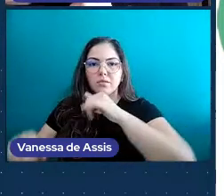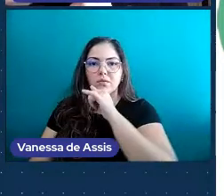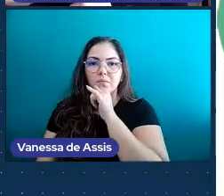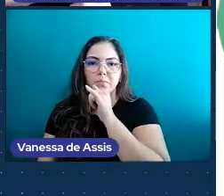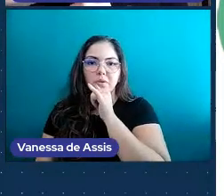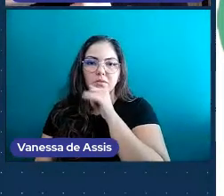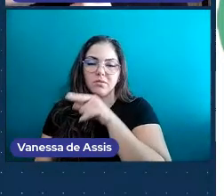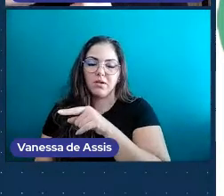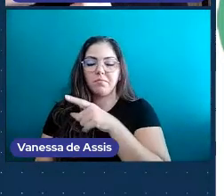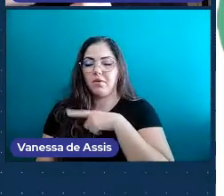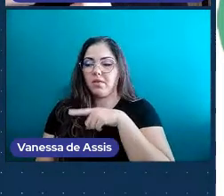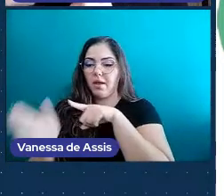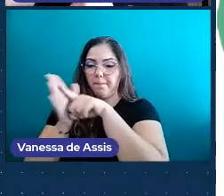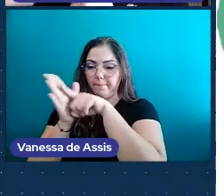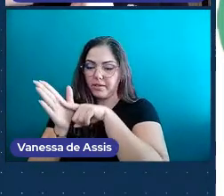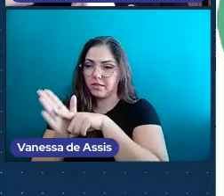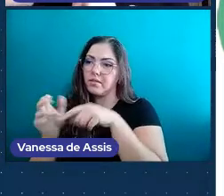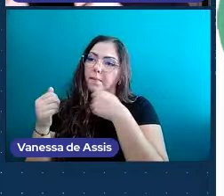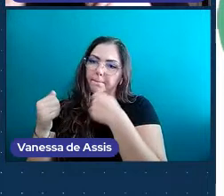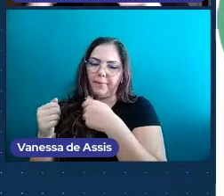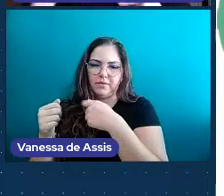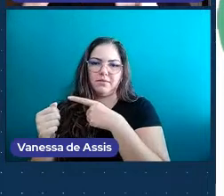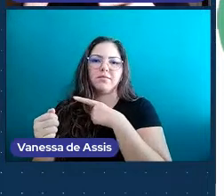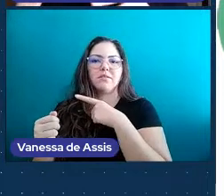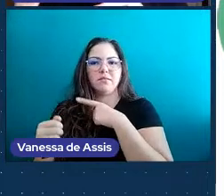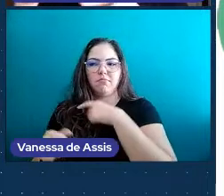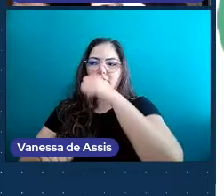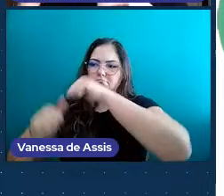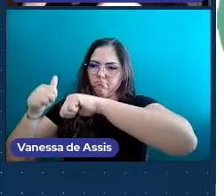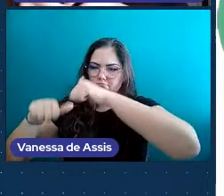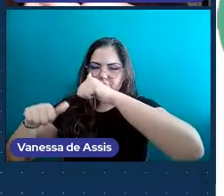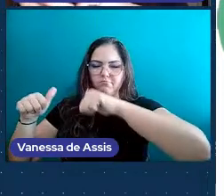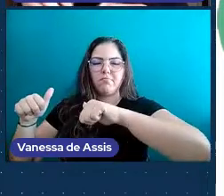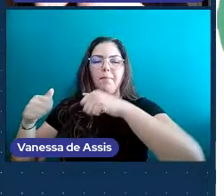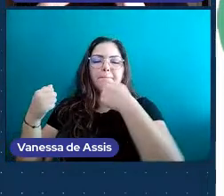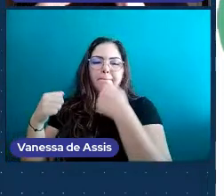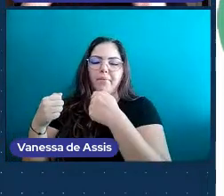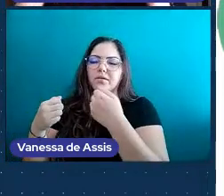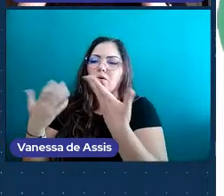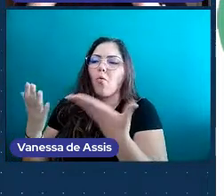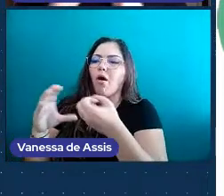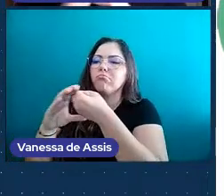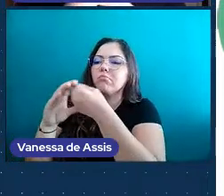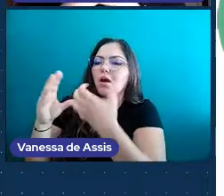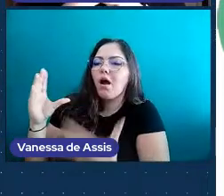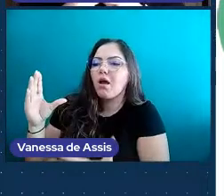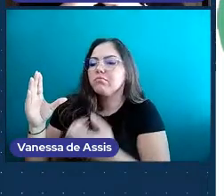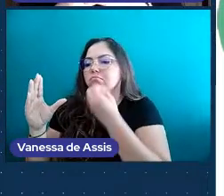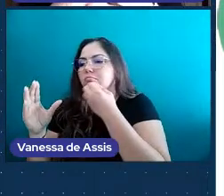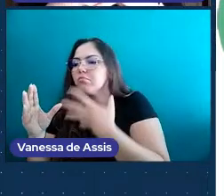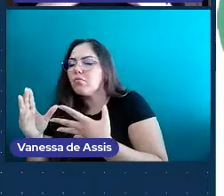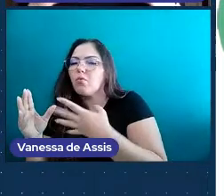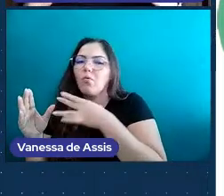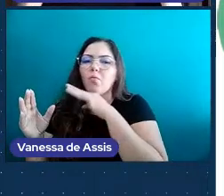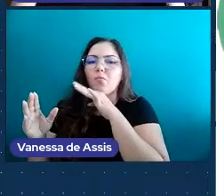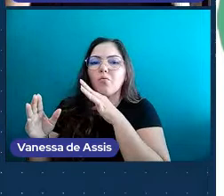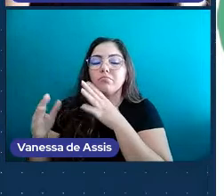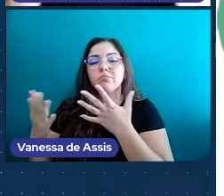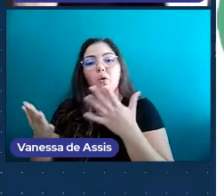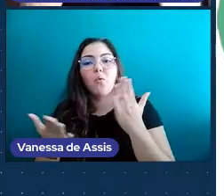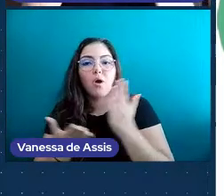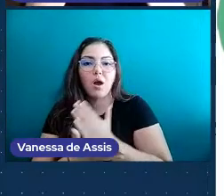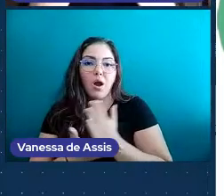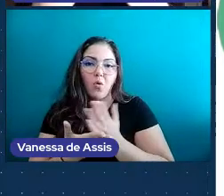qualitativa tem que ter critérios de qualidade, aqueles que concordam parcialmente, têm algumas críticas, e pesquisadores que dizem que não, que